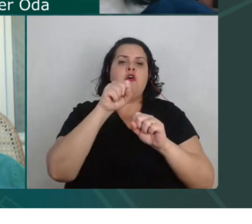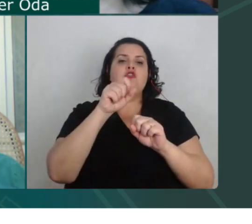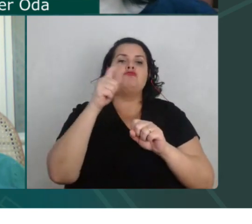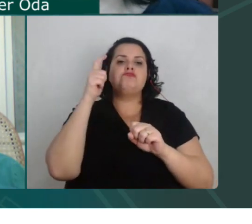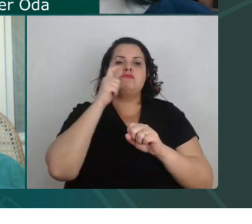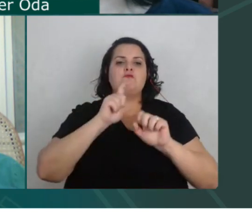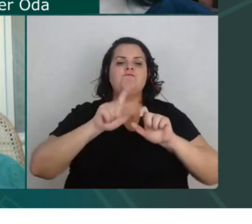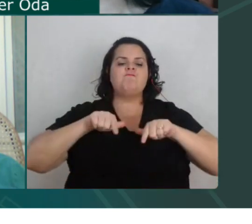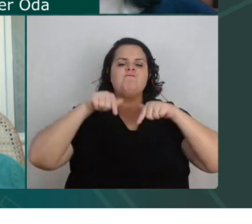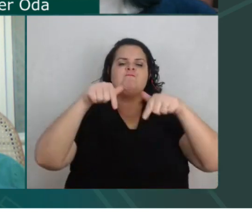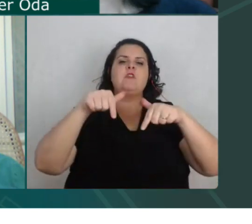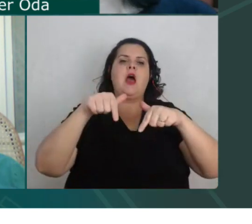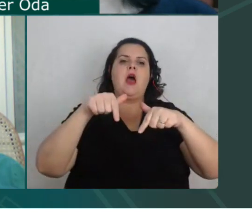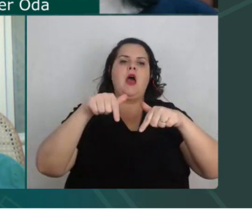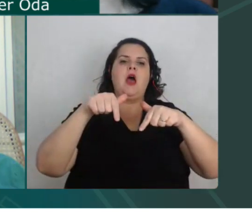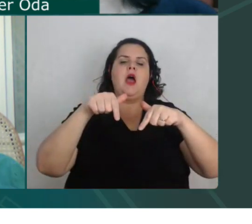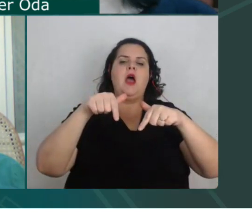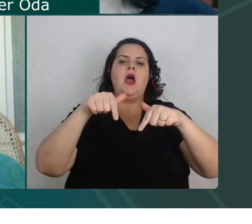da pandemia.